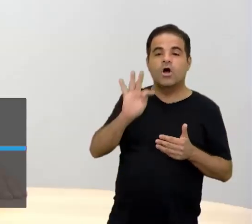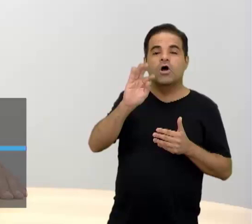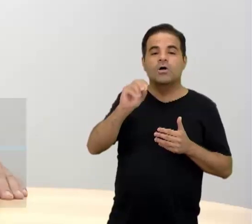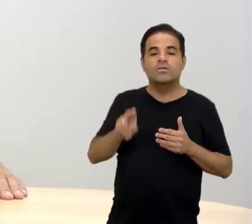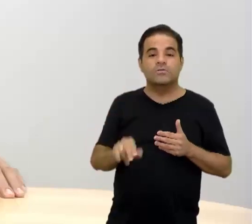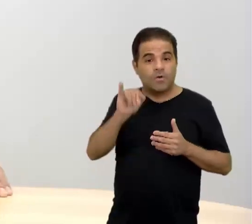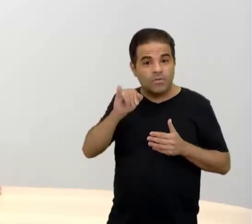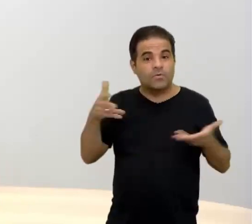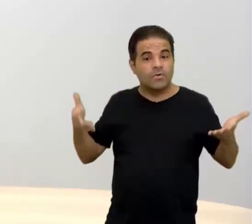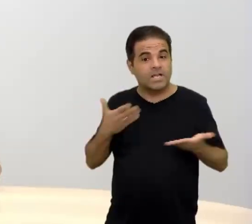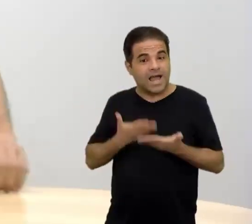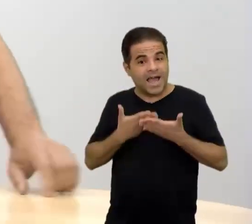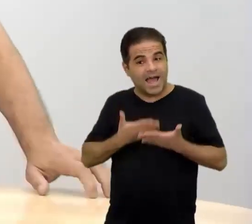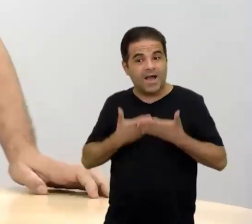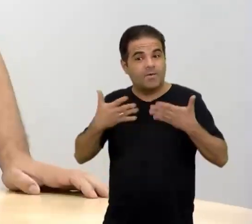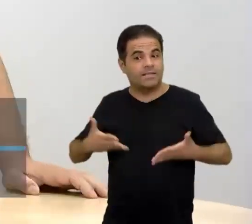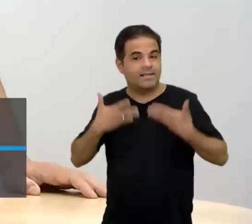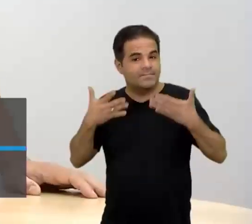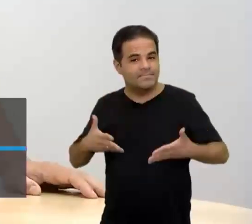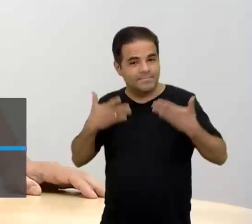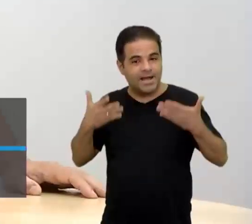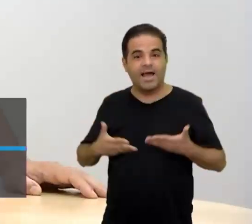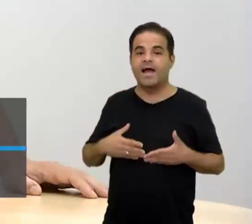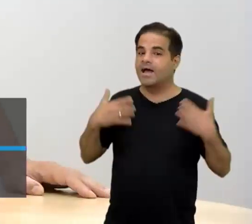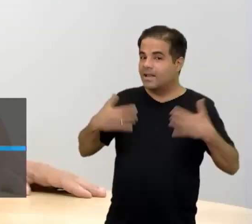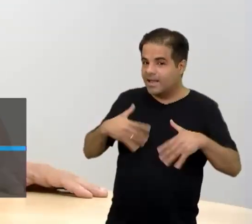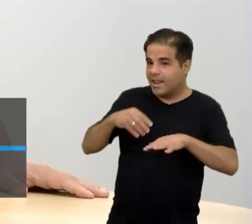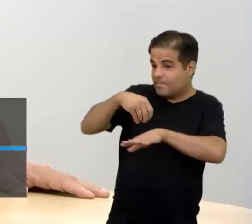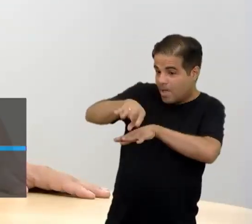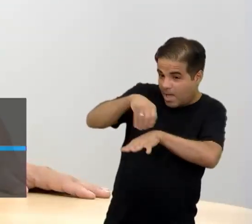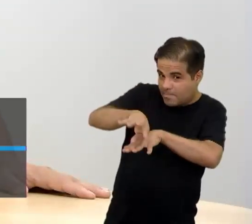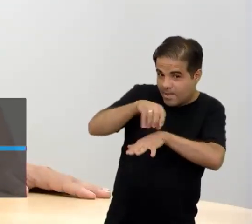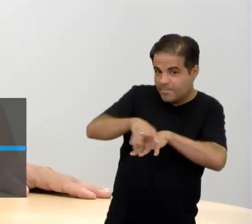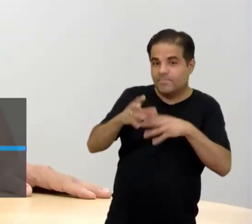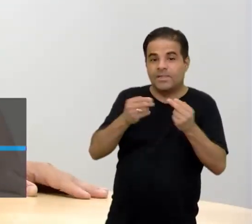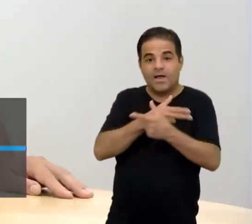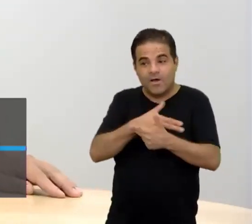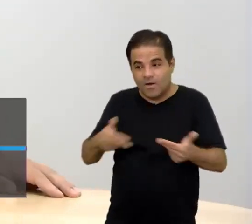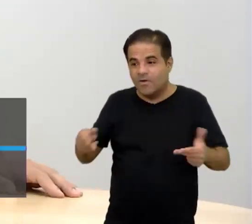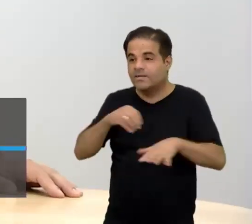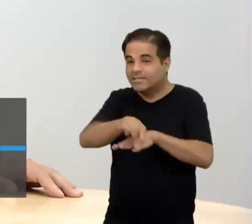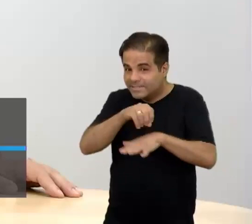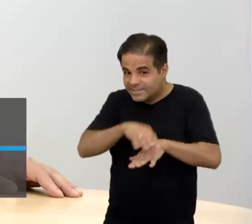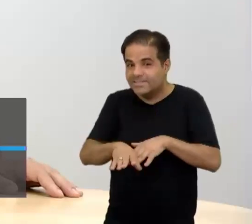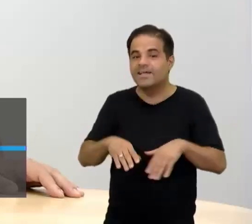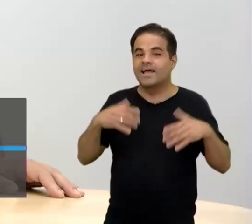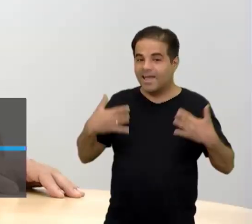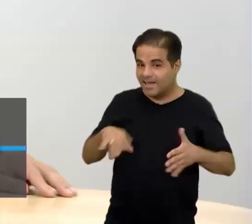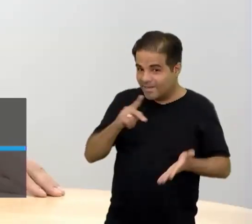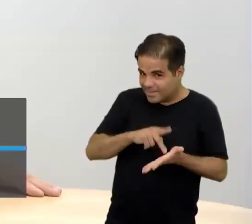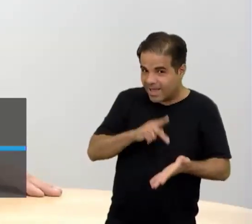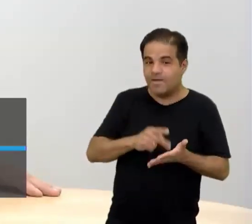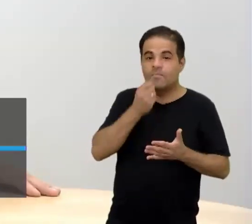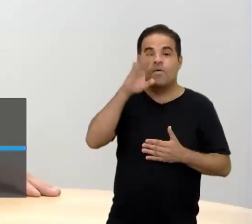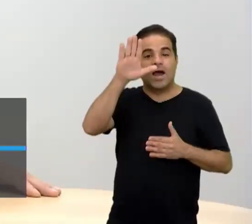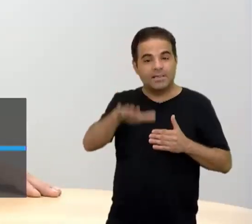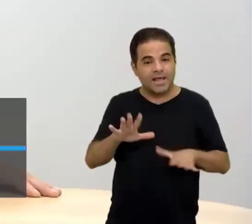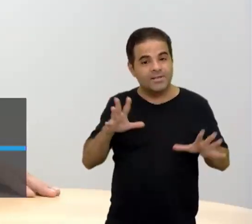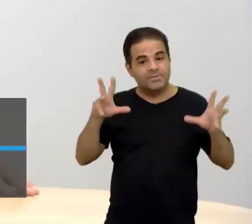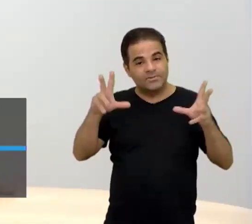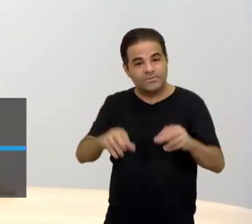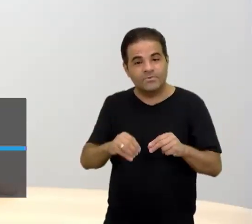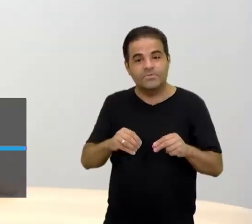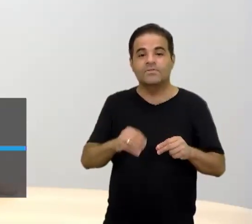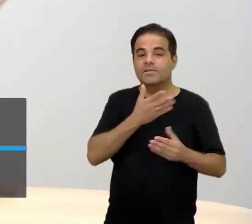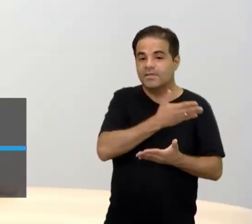aí, hoje a aula tá animada e quando a Vivi tá animada ela passa muito a lição, ela sempre fala isso, né? E é verdade, é isso mesmo. Uma boa tarde para vocês,